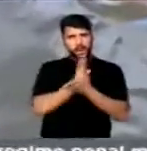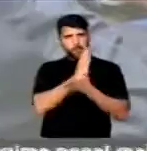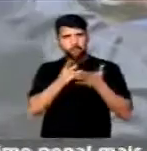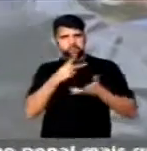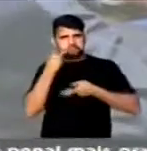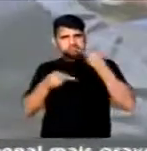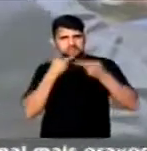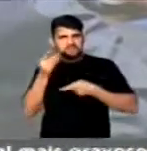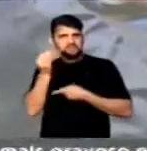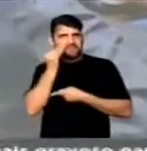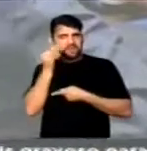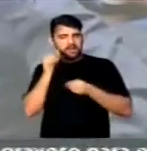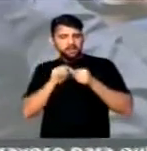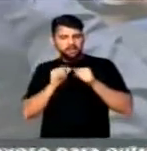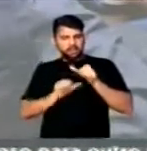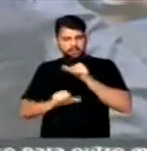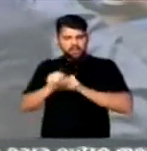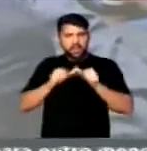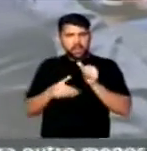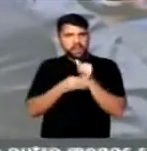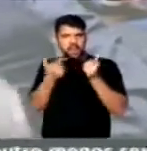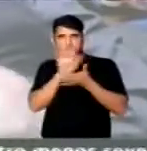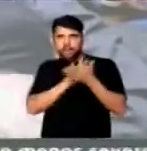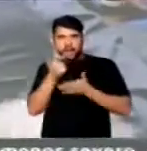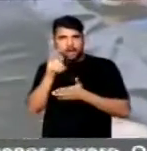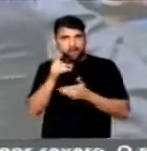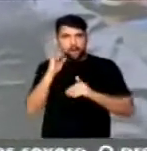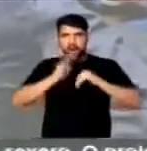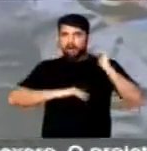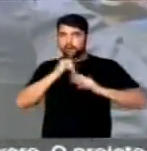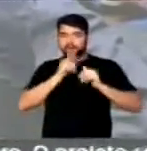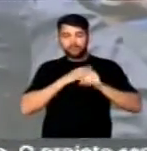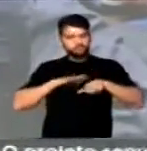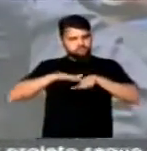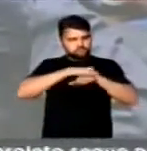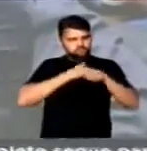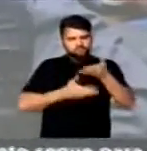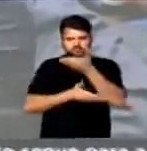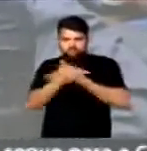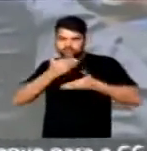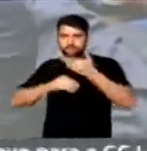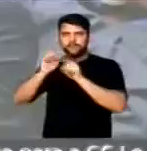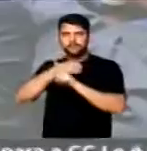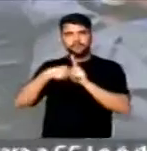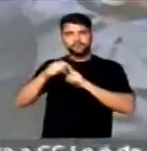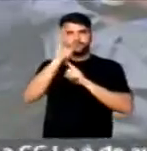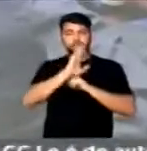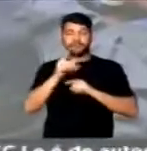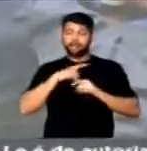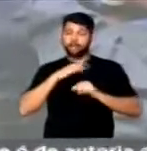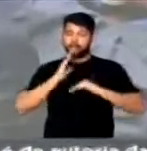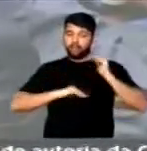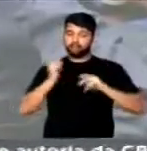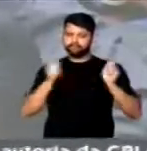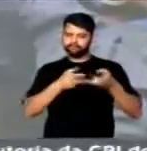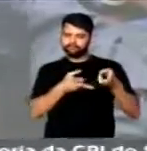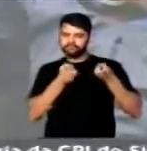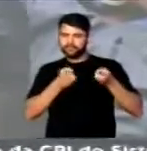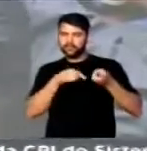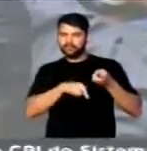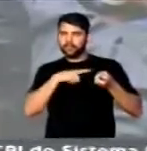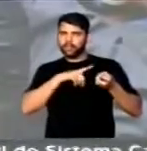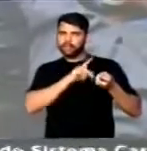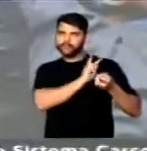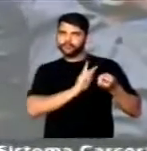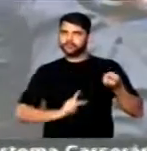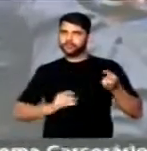tentam dizer, recuo, insegurança, não. A capacidade de dialogar com a sociedade é algo que se percebe